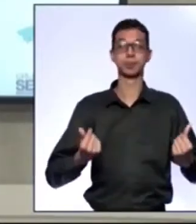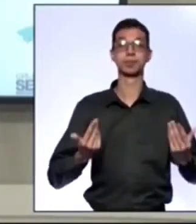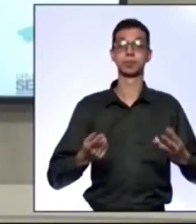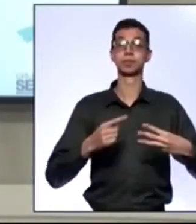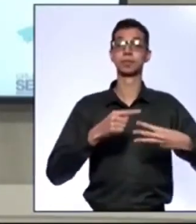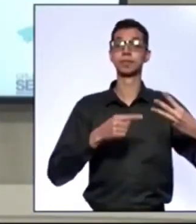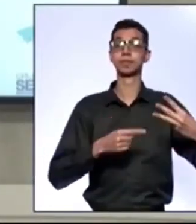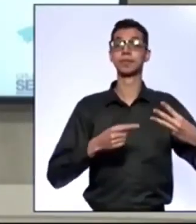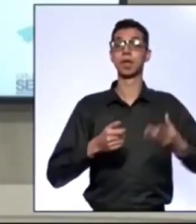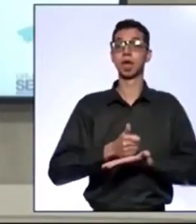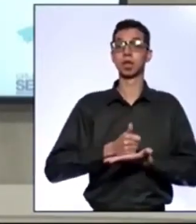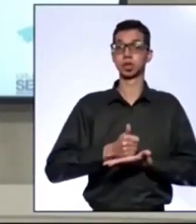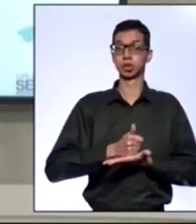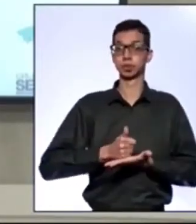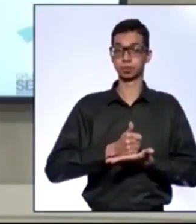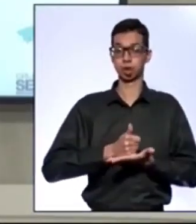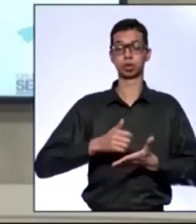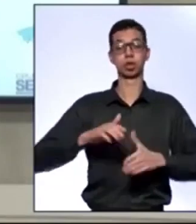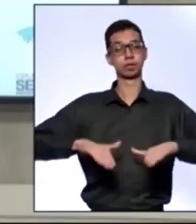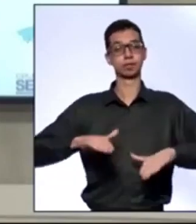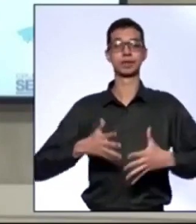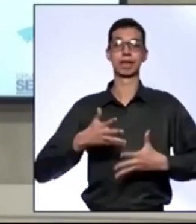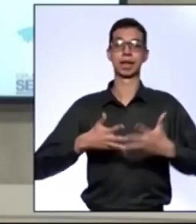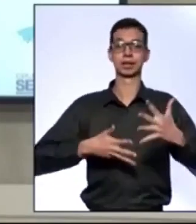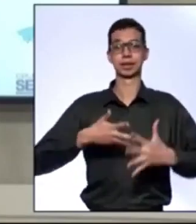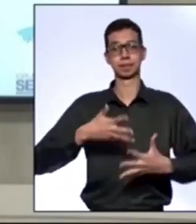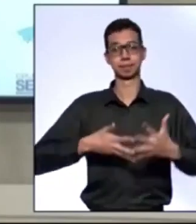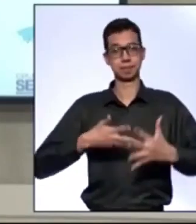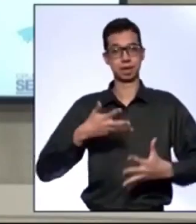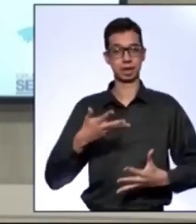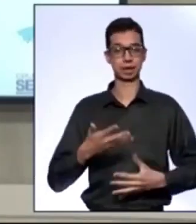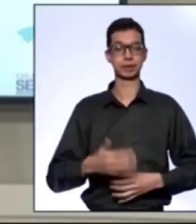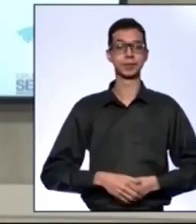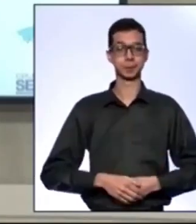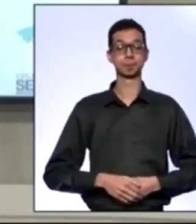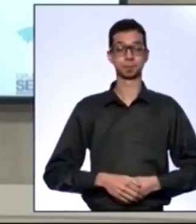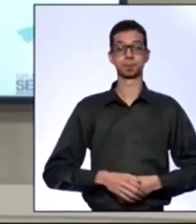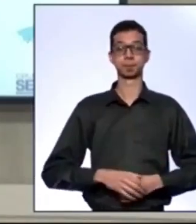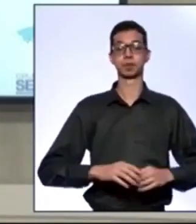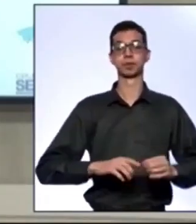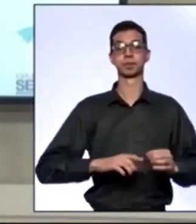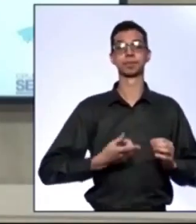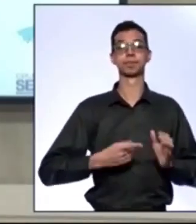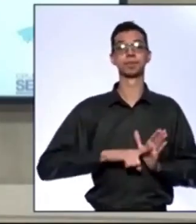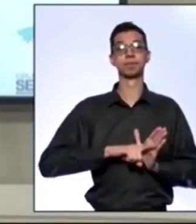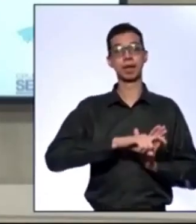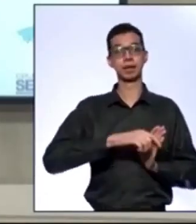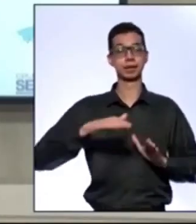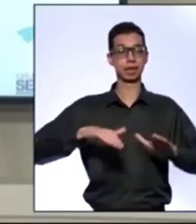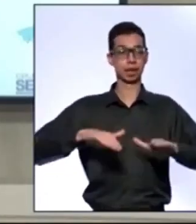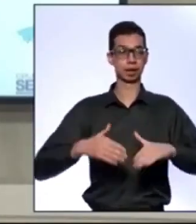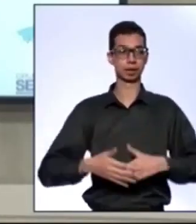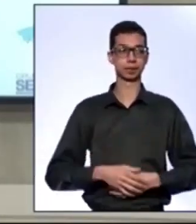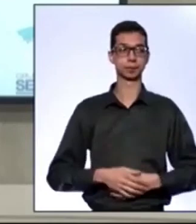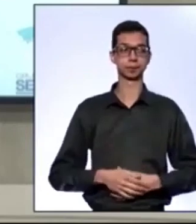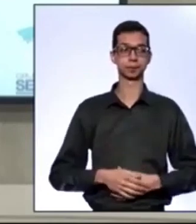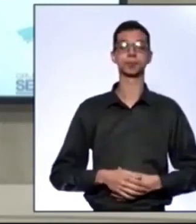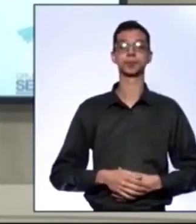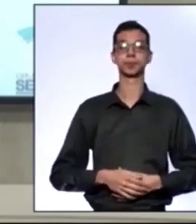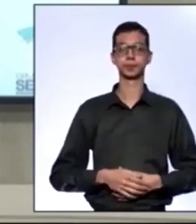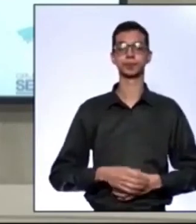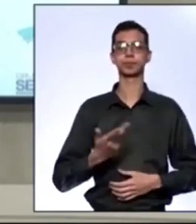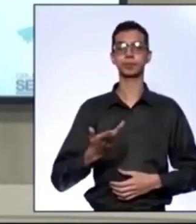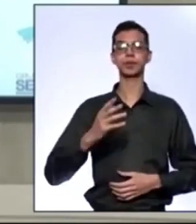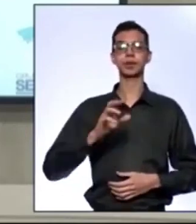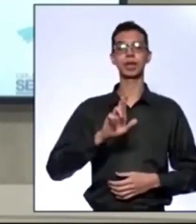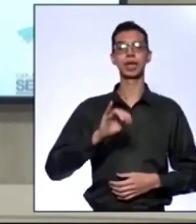podem atrapalhar, né, as bactérias, inibindo enzimas, inibindo ribossomos